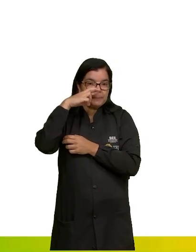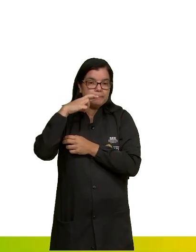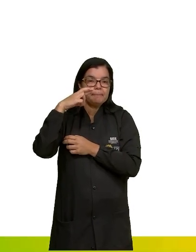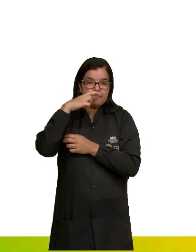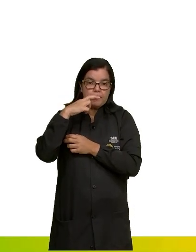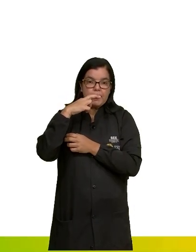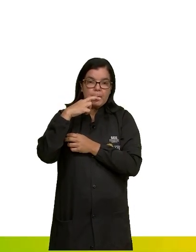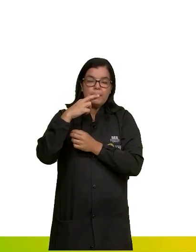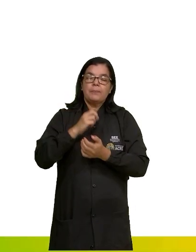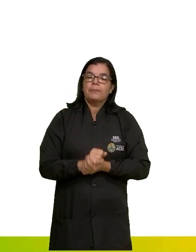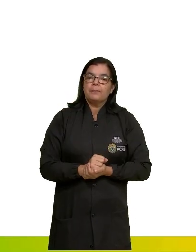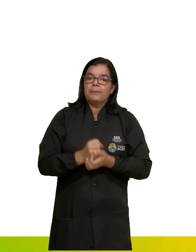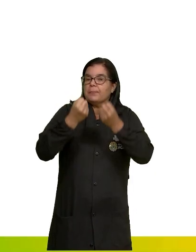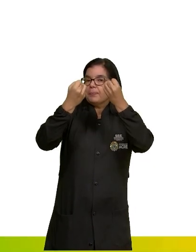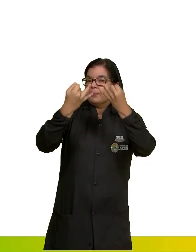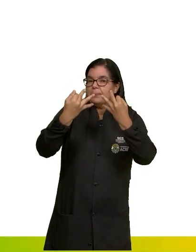observação,